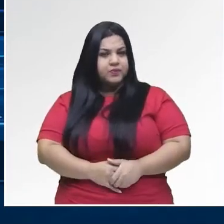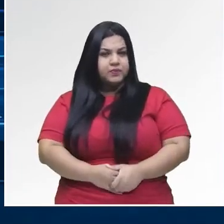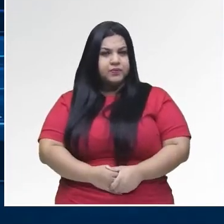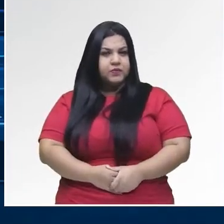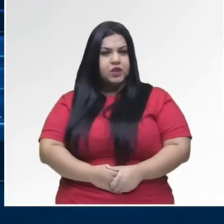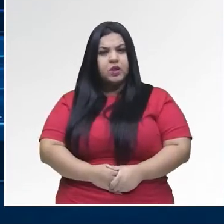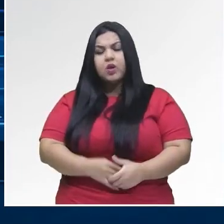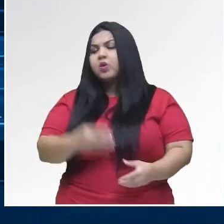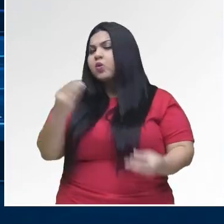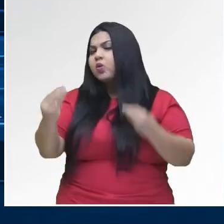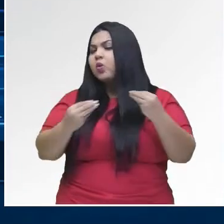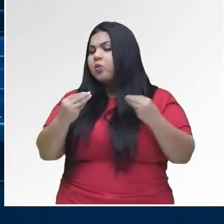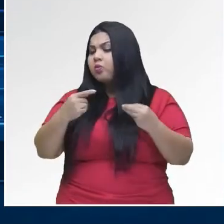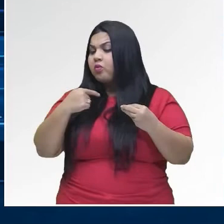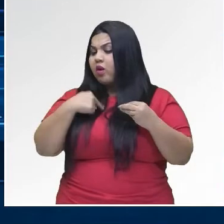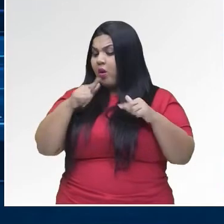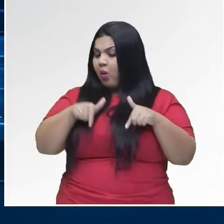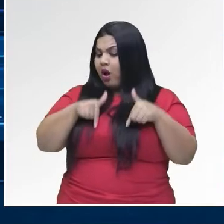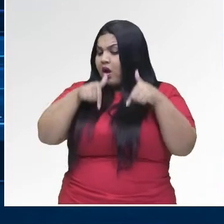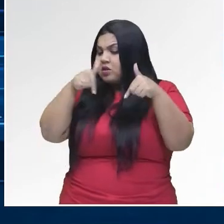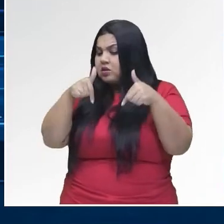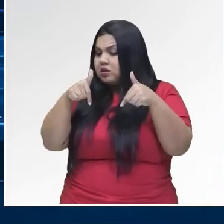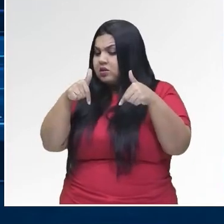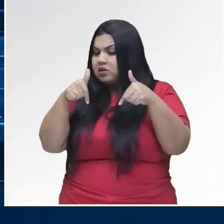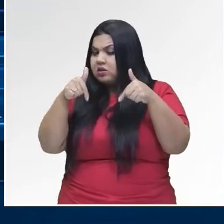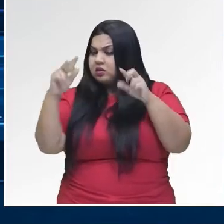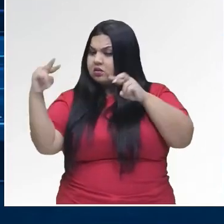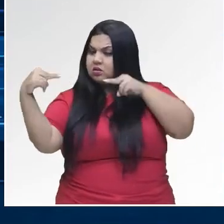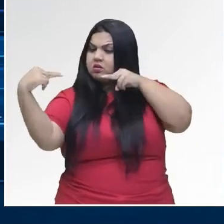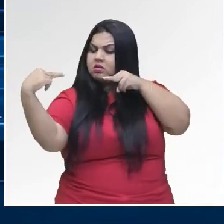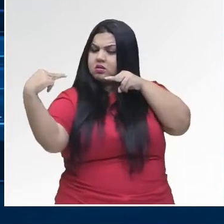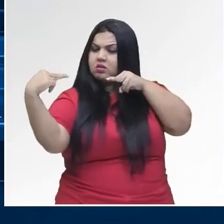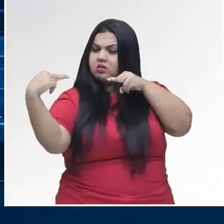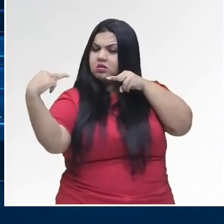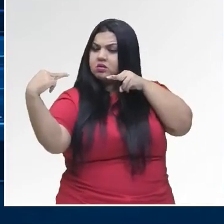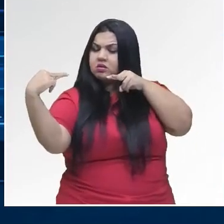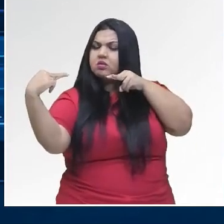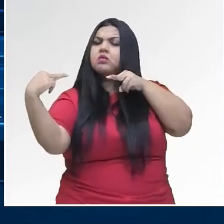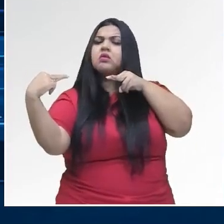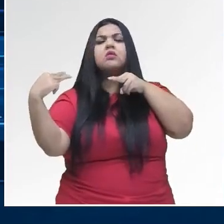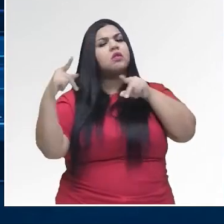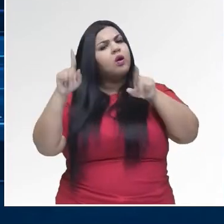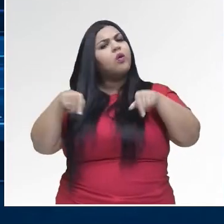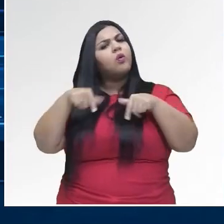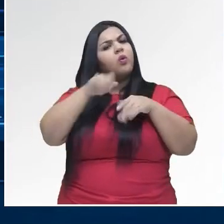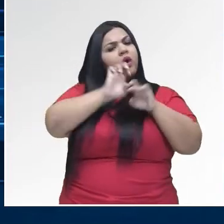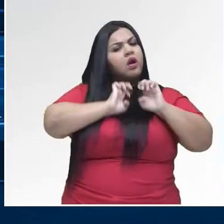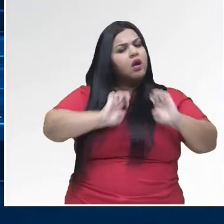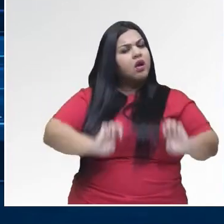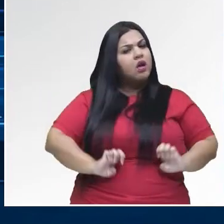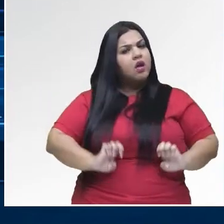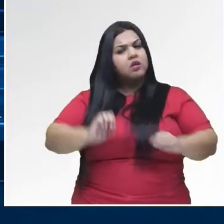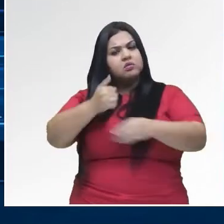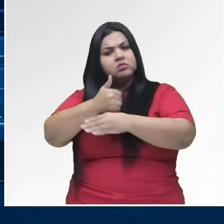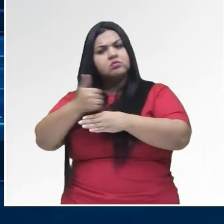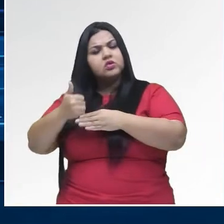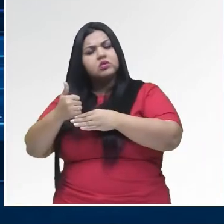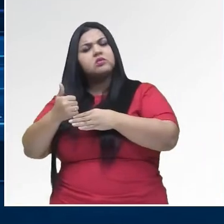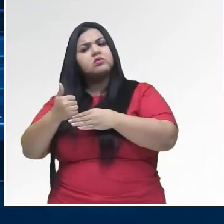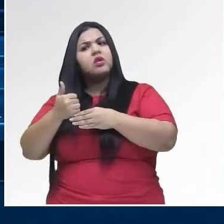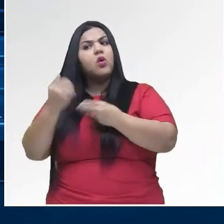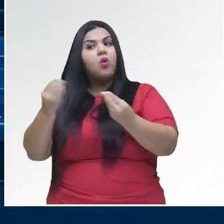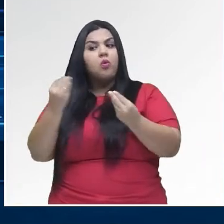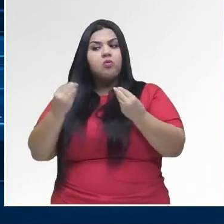Como que eu devo agir perante os outros? A filosofia moral, então, a ética, ela vai refletir isso. Como que eu devo agir perante os